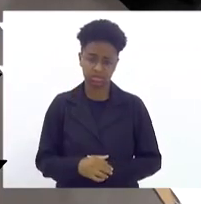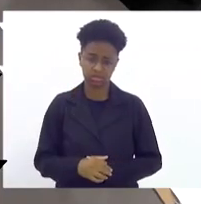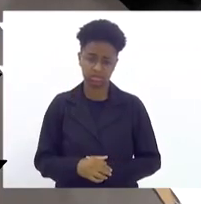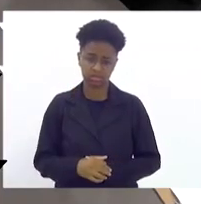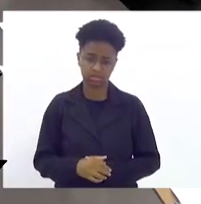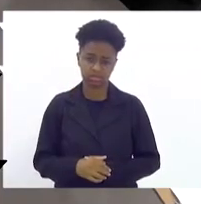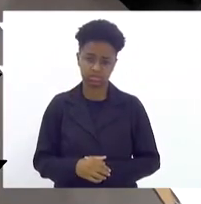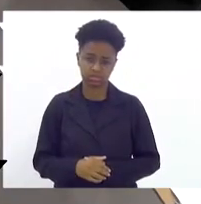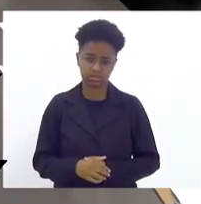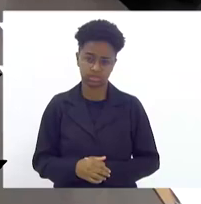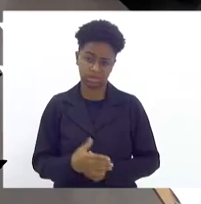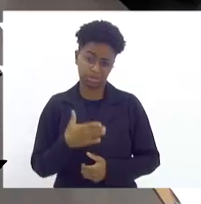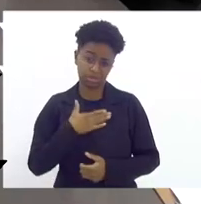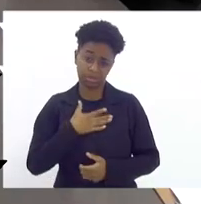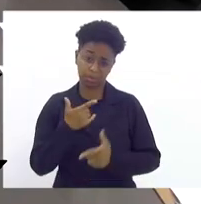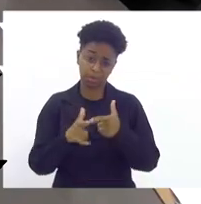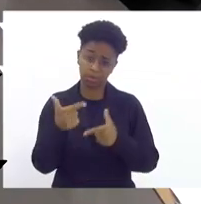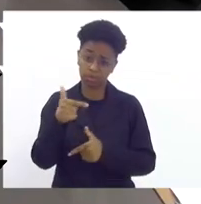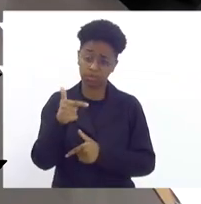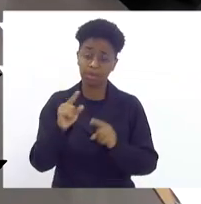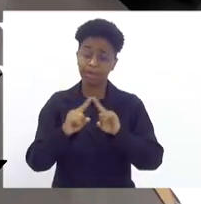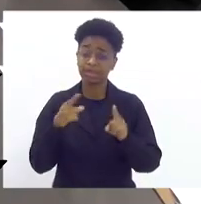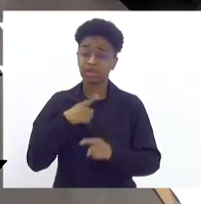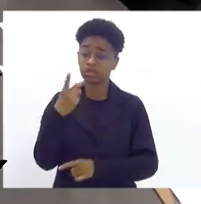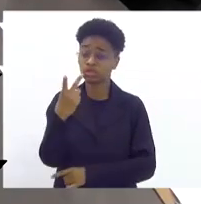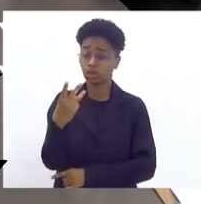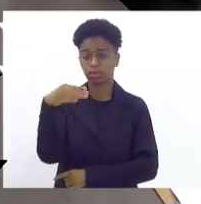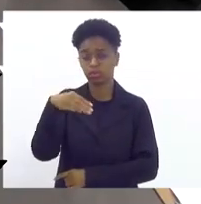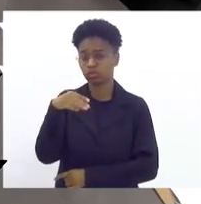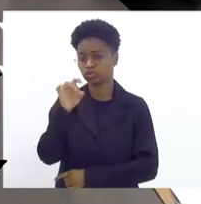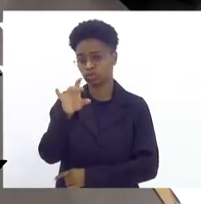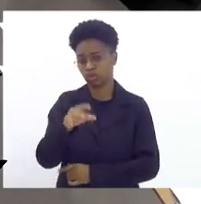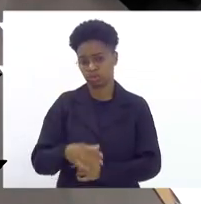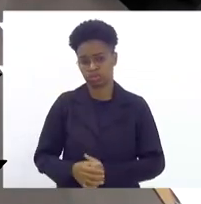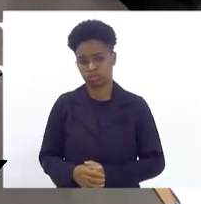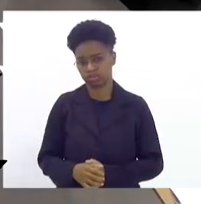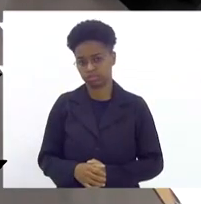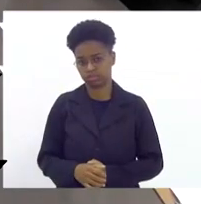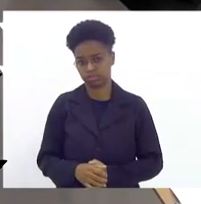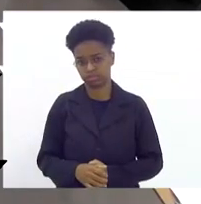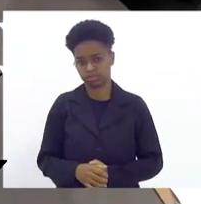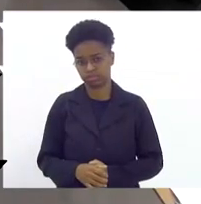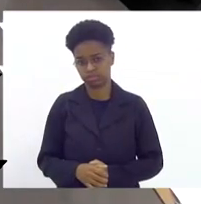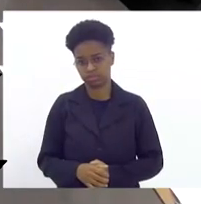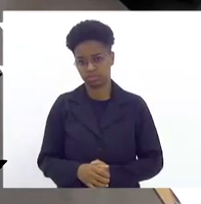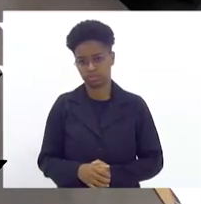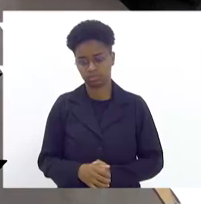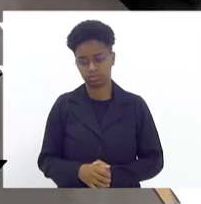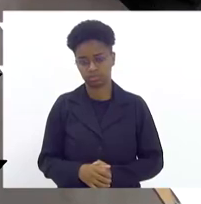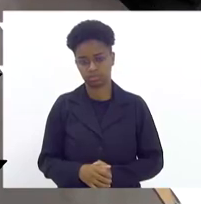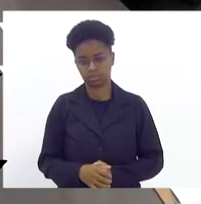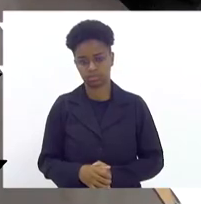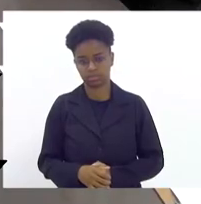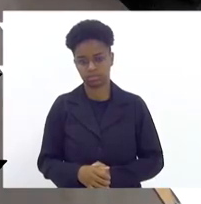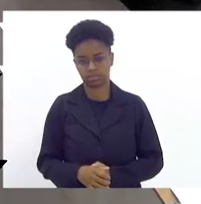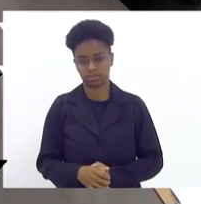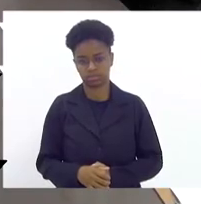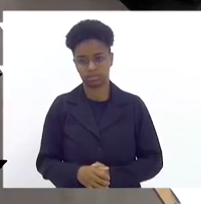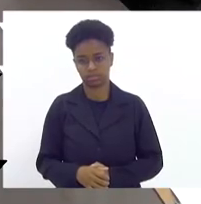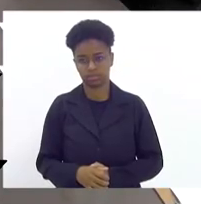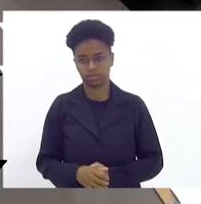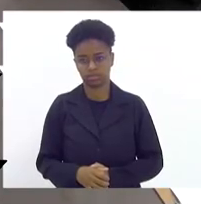De minha parte, não teria problema nenhum, só que nós temos 2 minutos realmente. Podemos voltar.